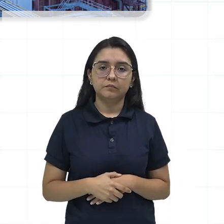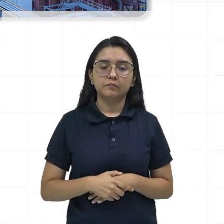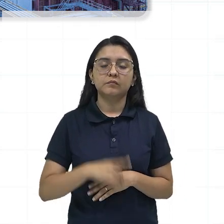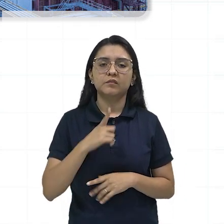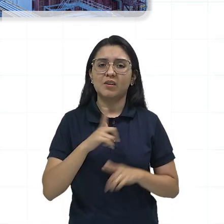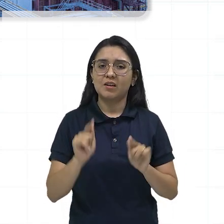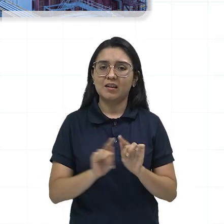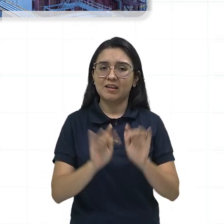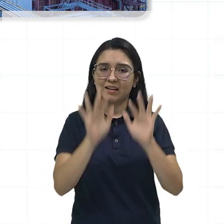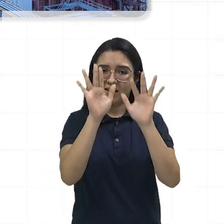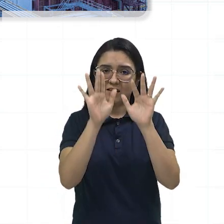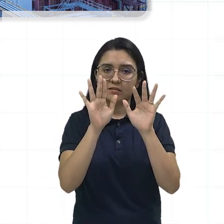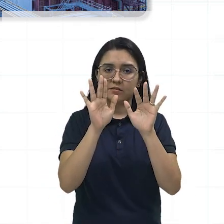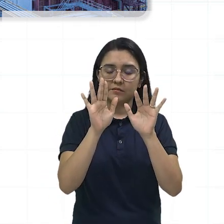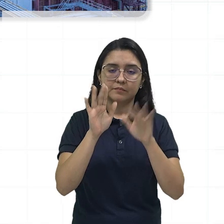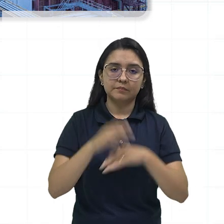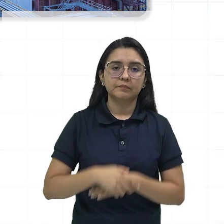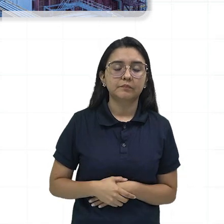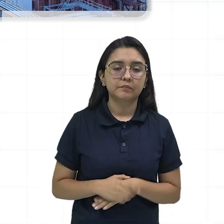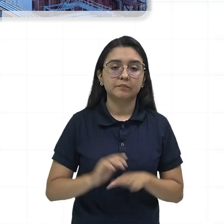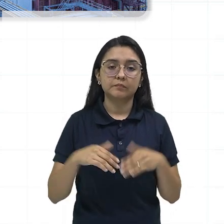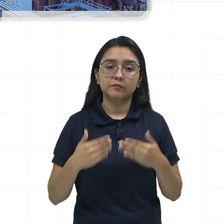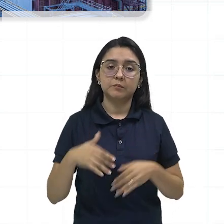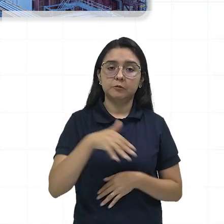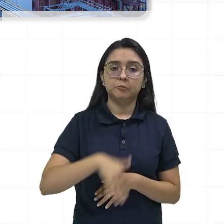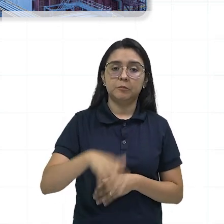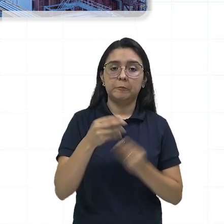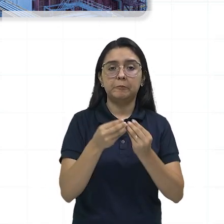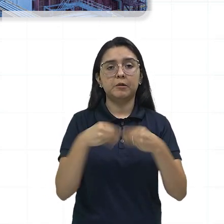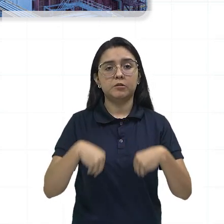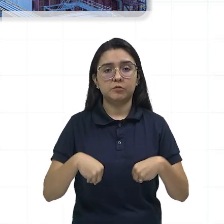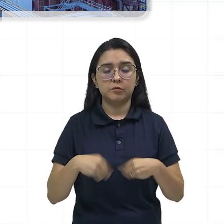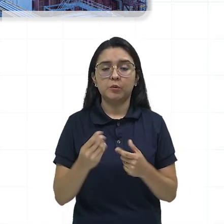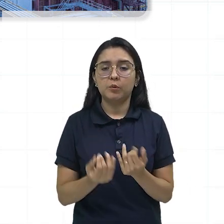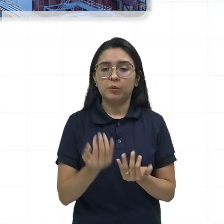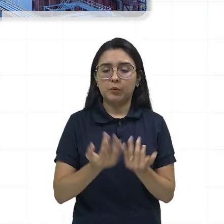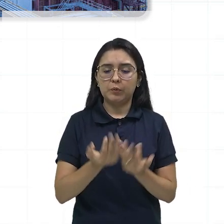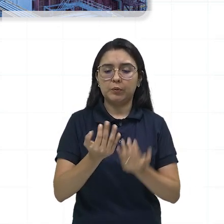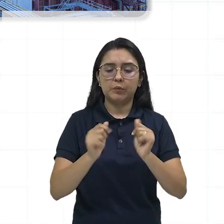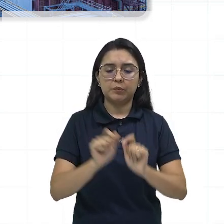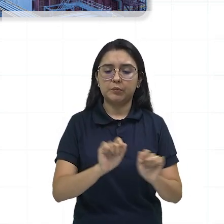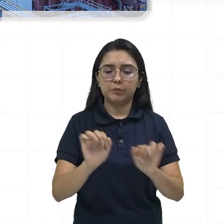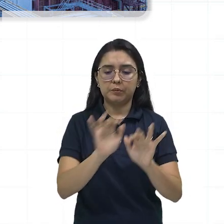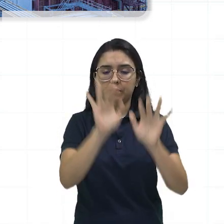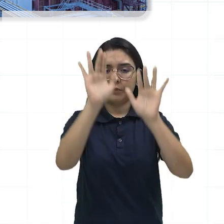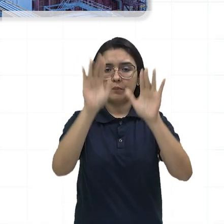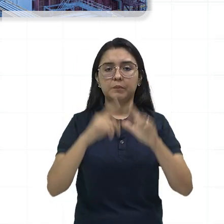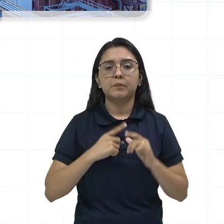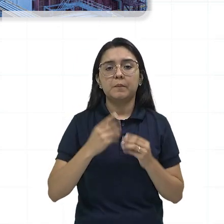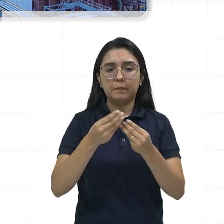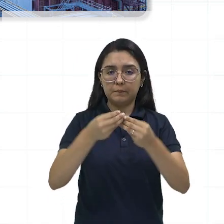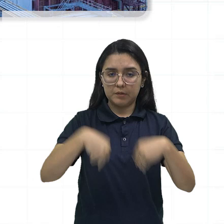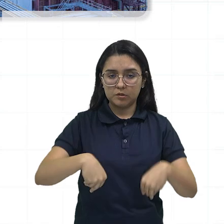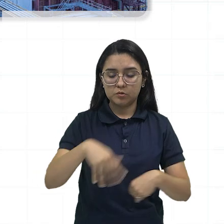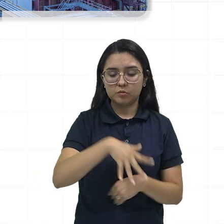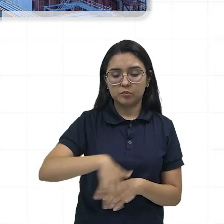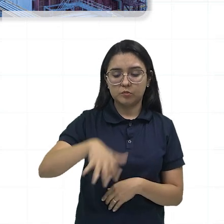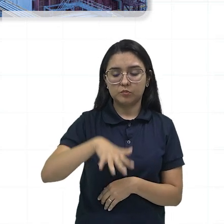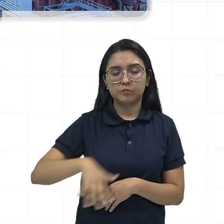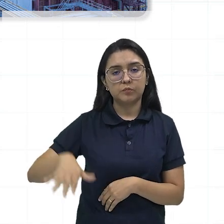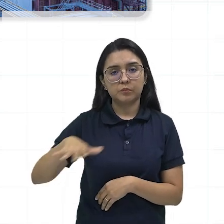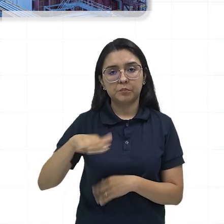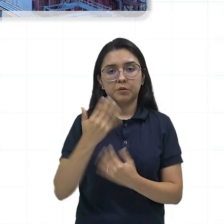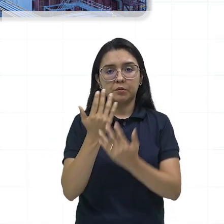muitos gases do efeito estufa, né? Então, para o meio ambiente, a queima dos combustíveis fósseis nunca será